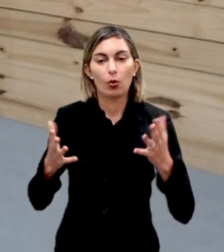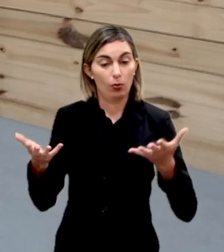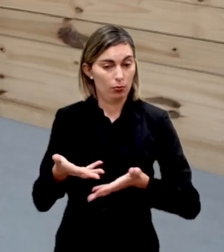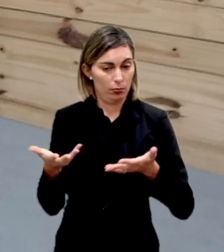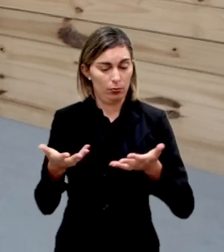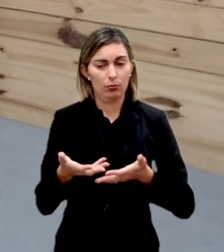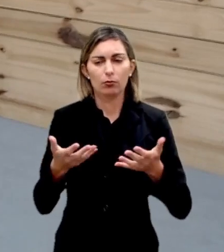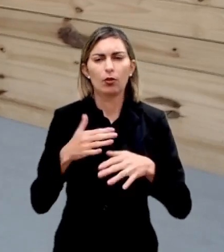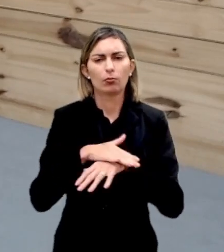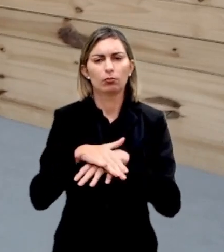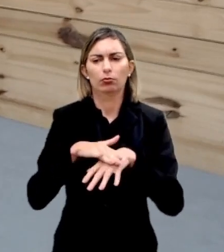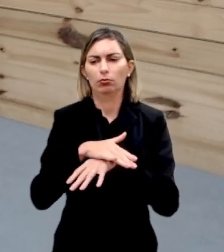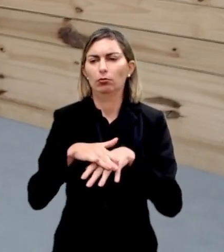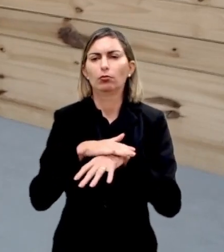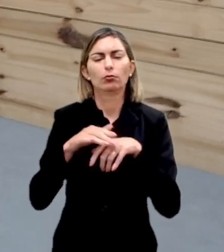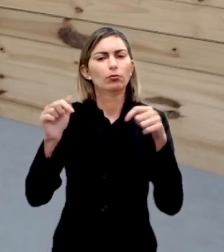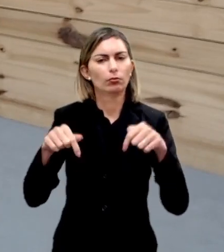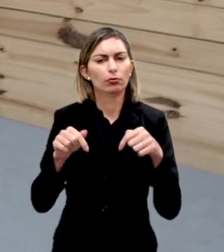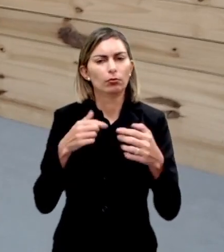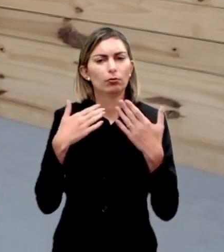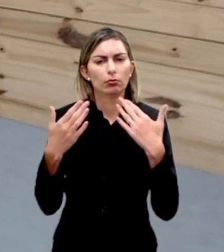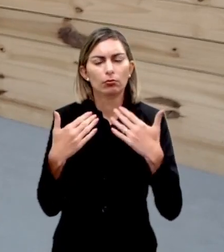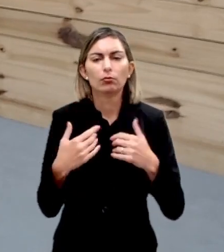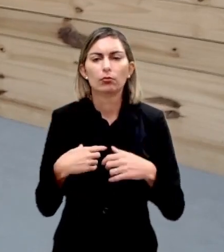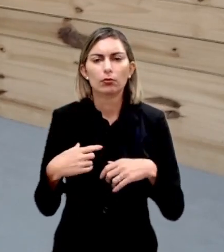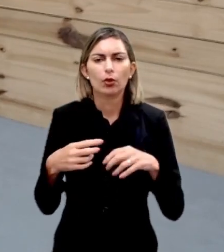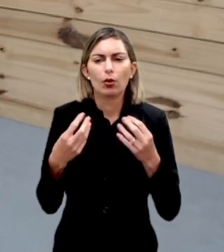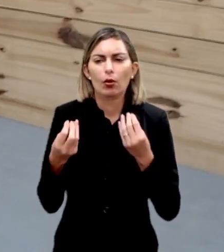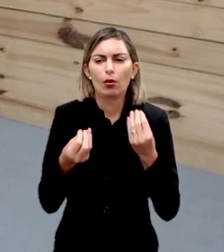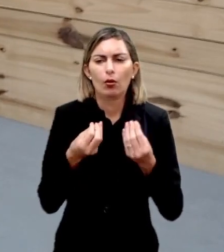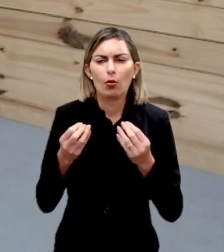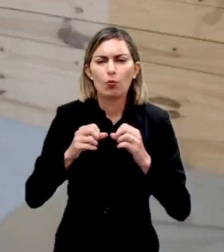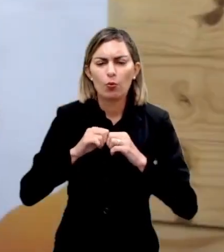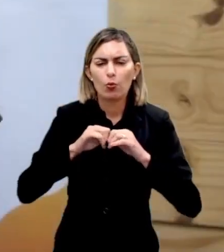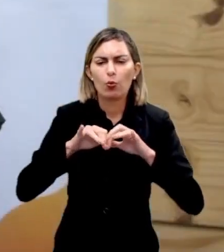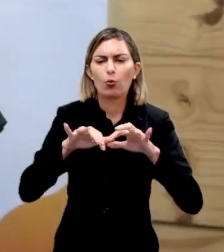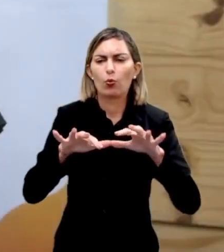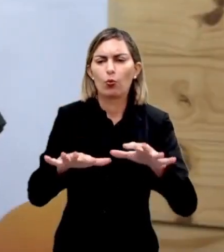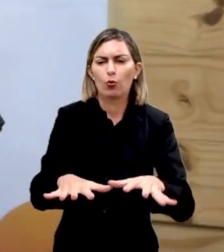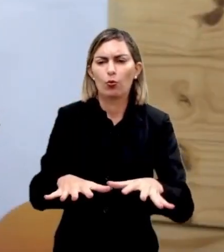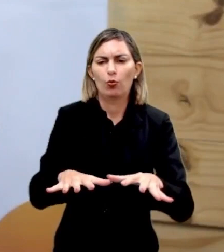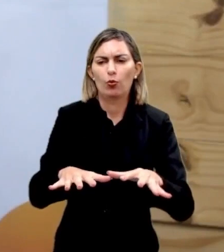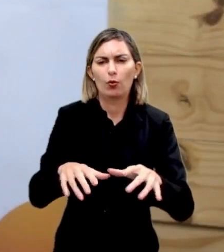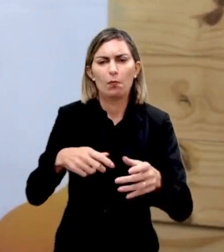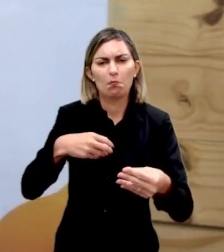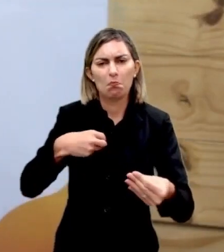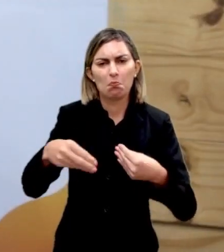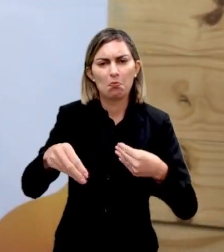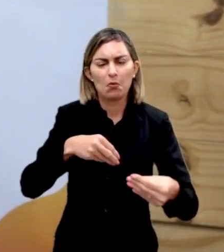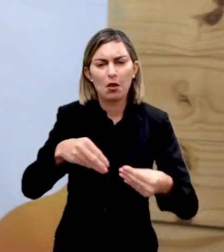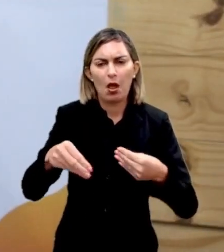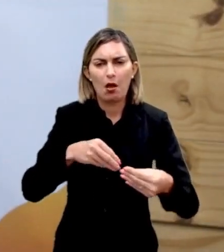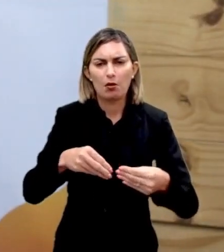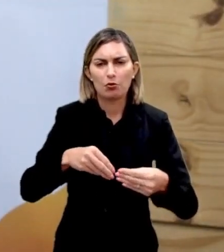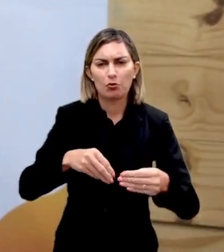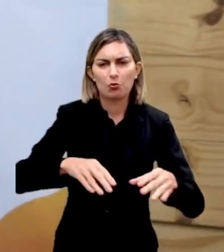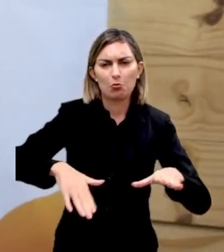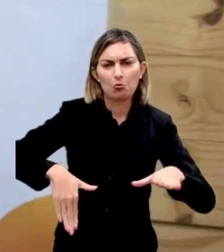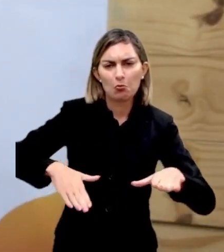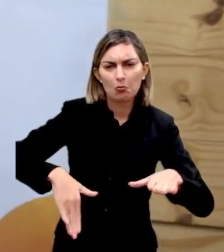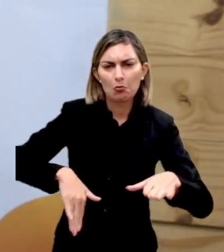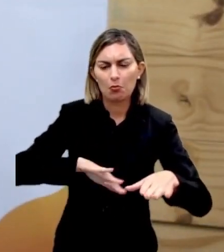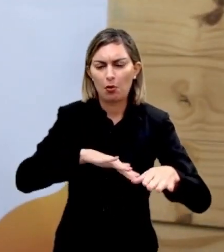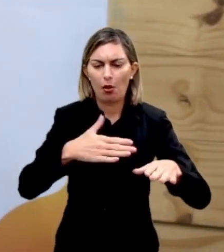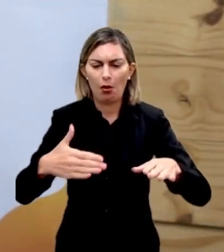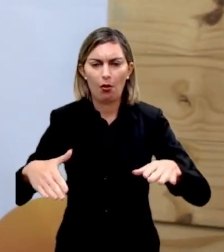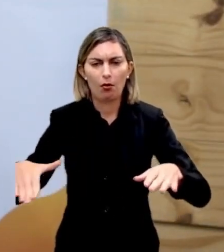nós vamos conversar aqui sobre a contaminação do plástico nos oceanos, que é